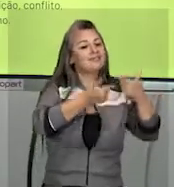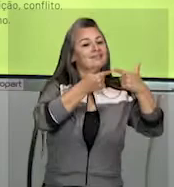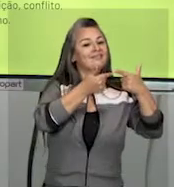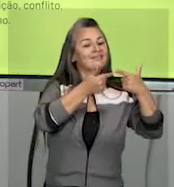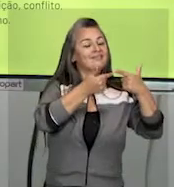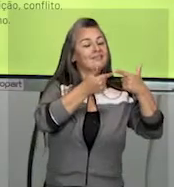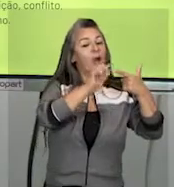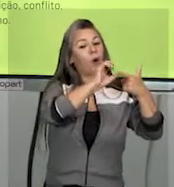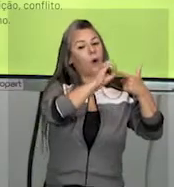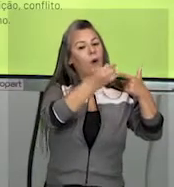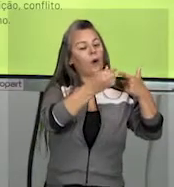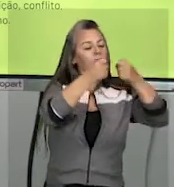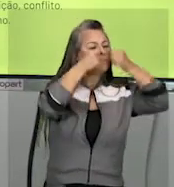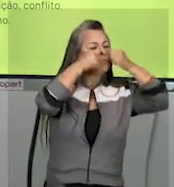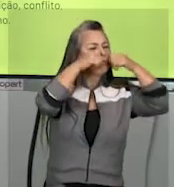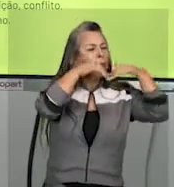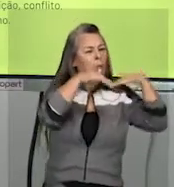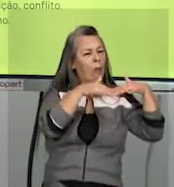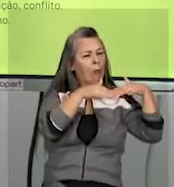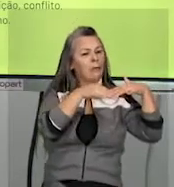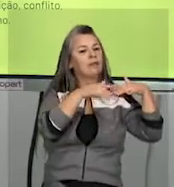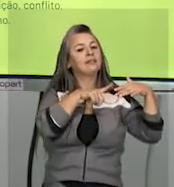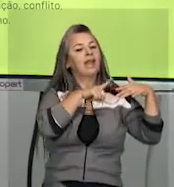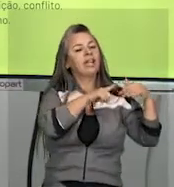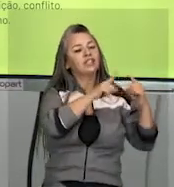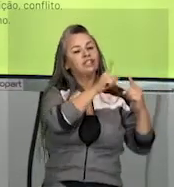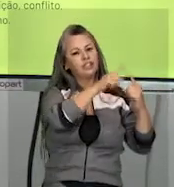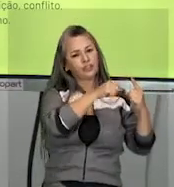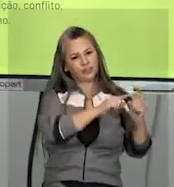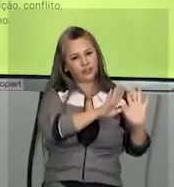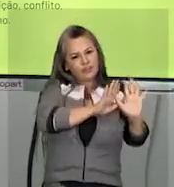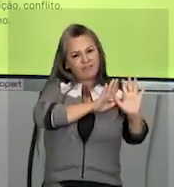da intenção do autor. Eu trouxe aqui, por exemplo,